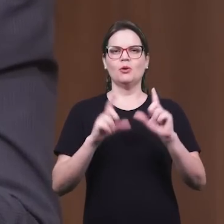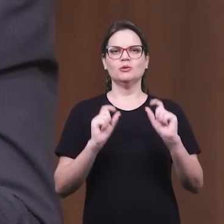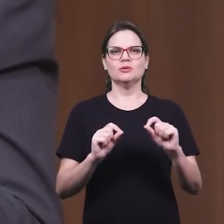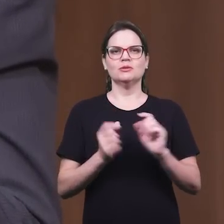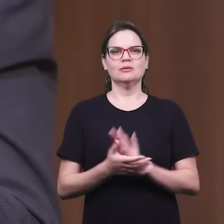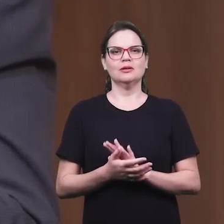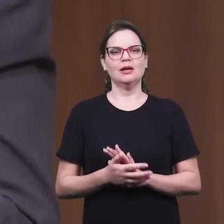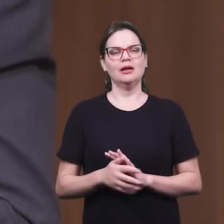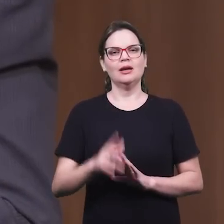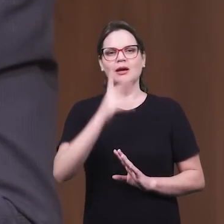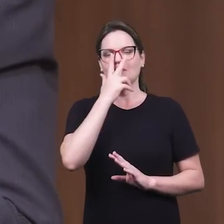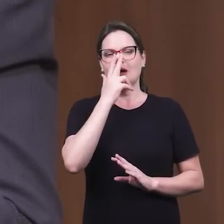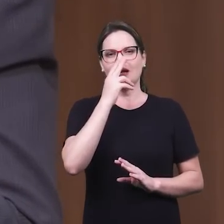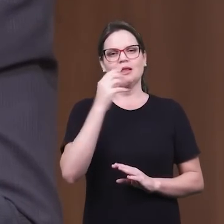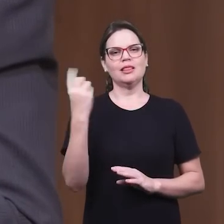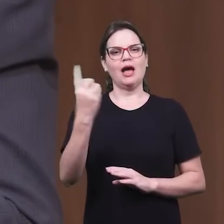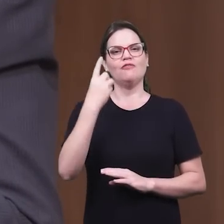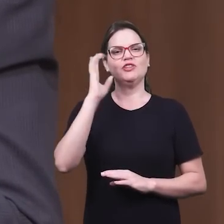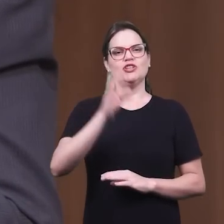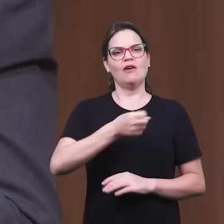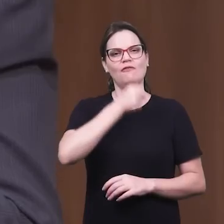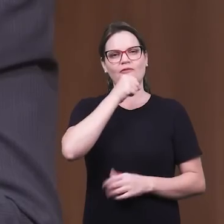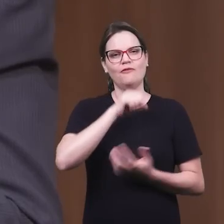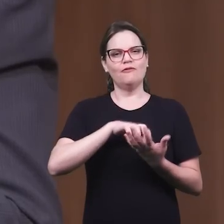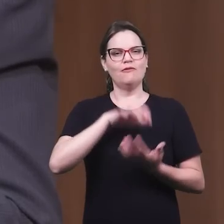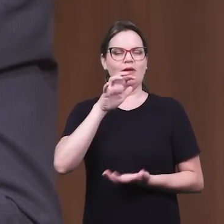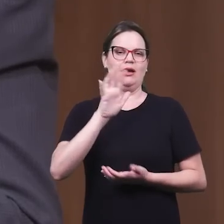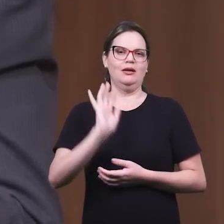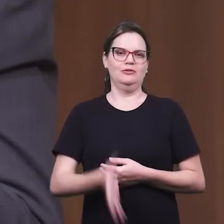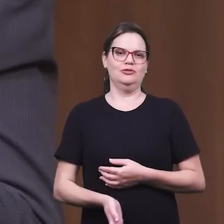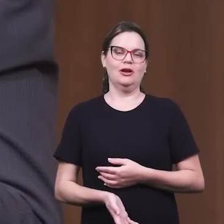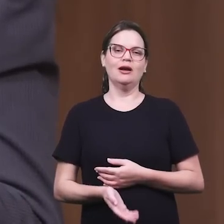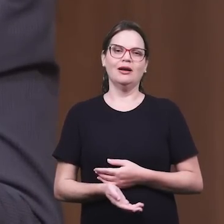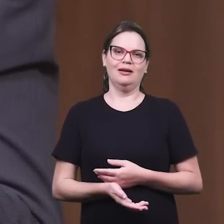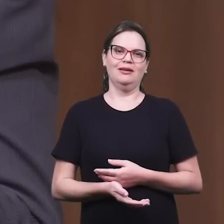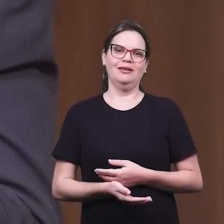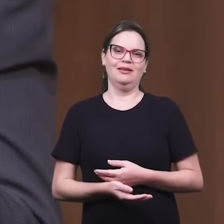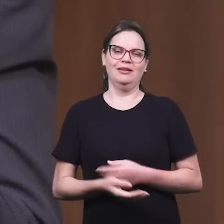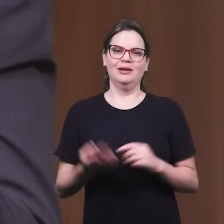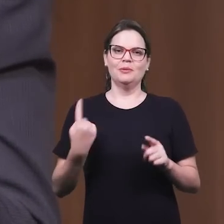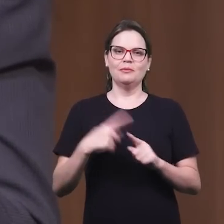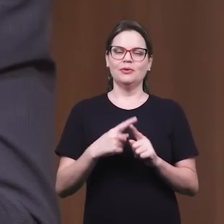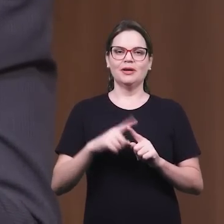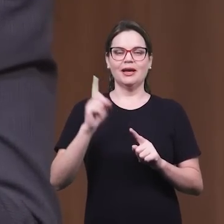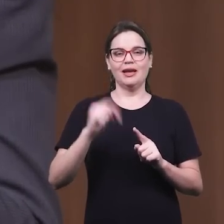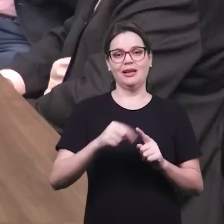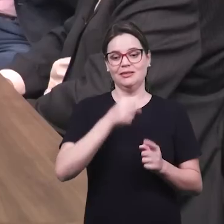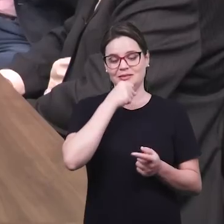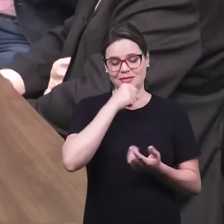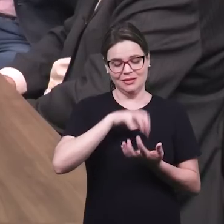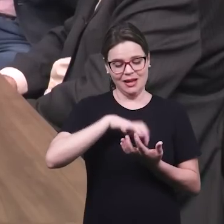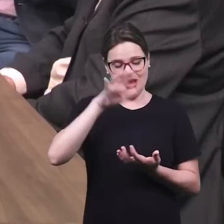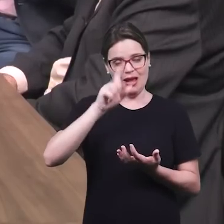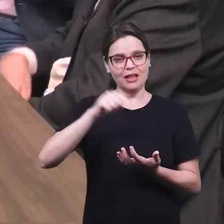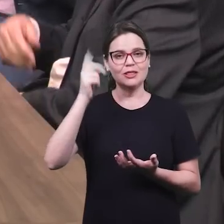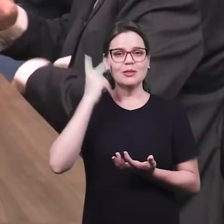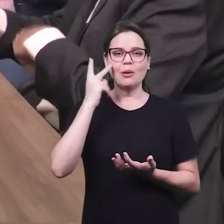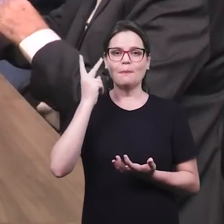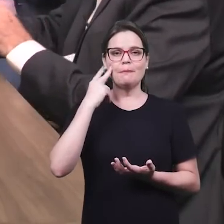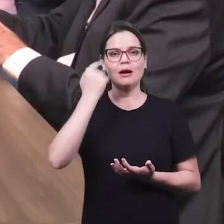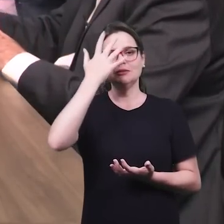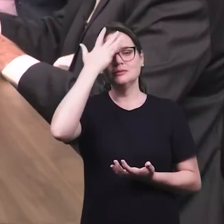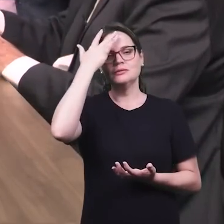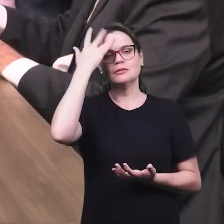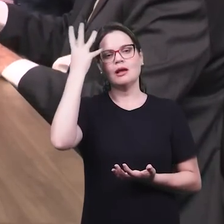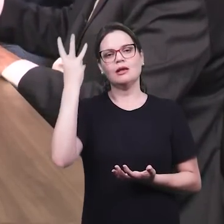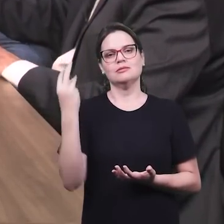dele na sua velhice. Então, que é uma fase que o esquecimento ela vem à tona